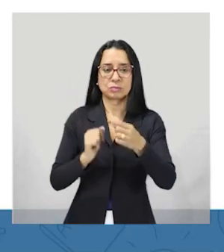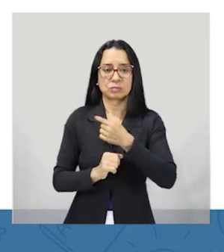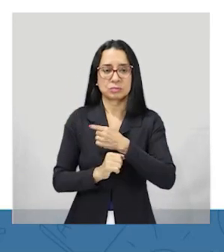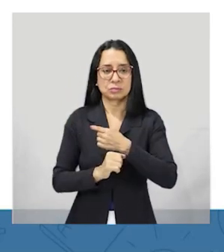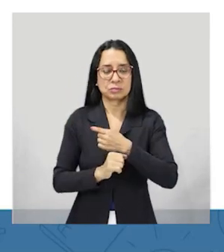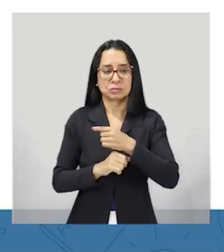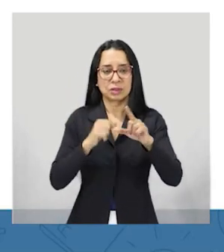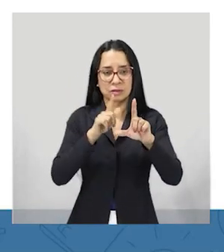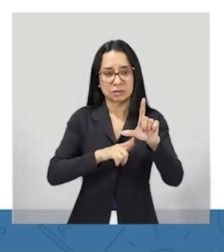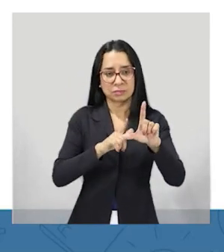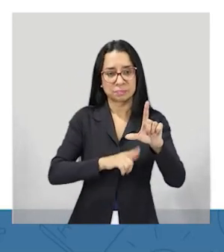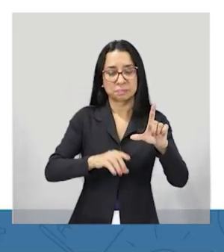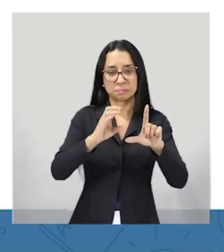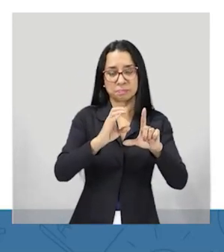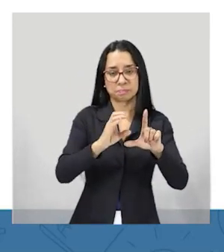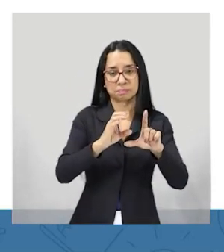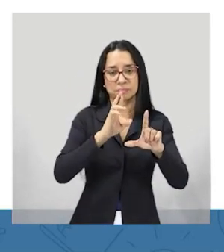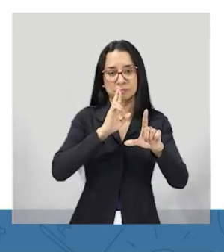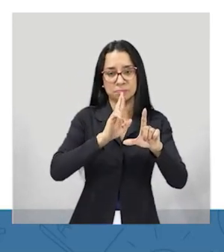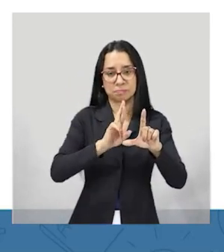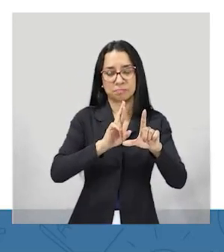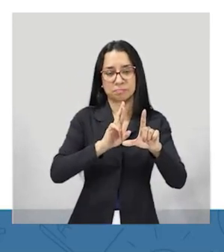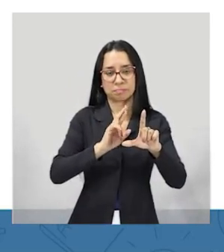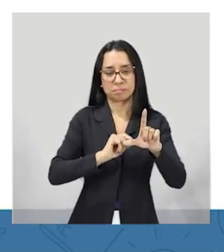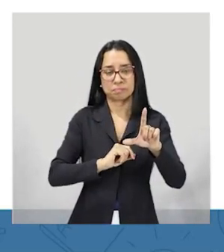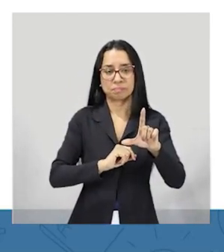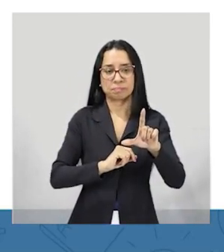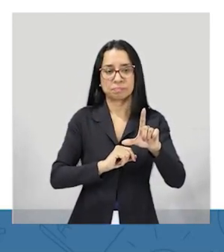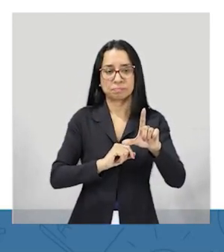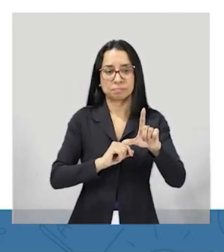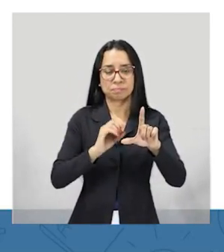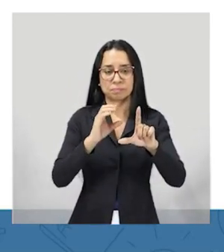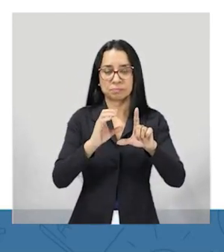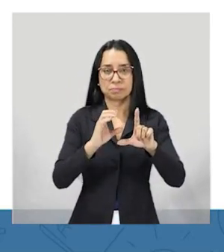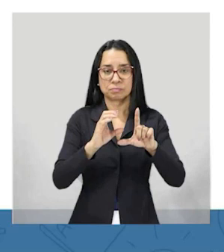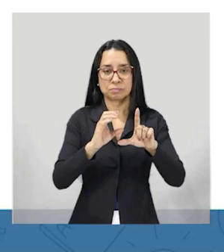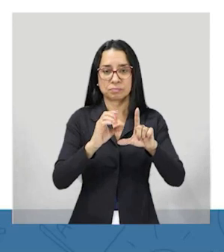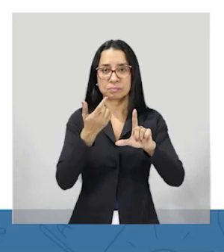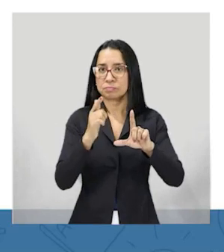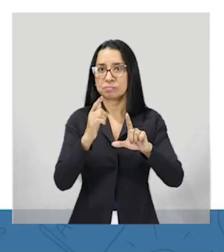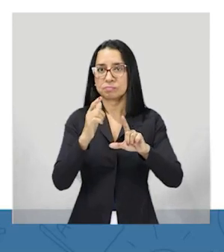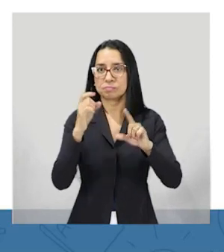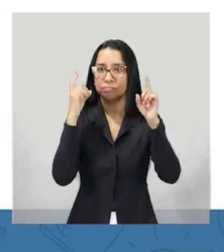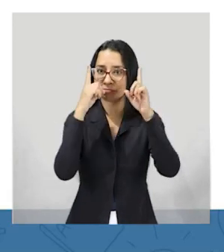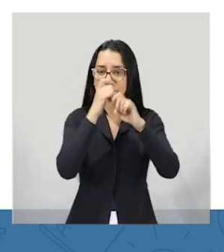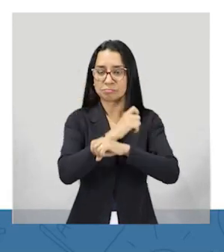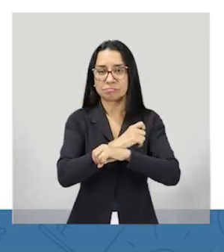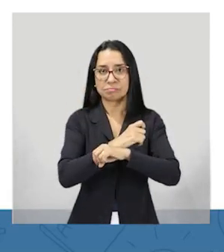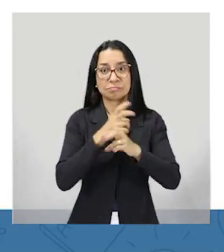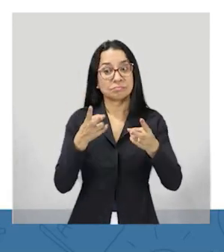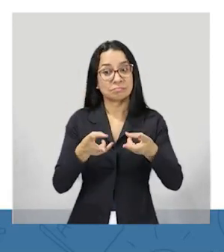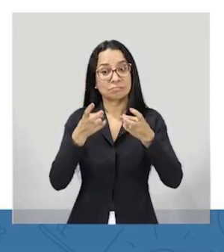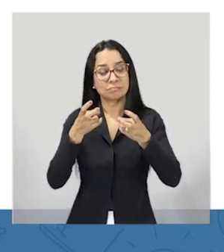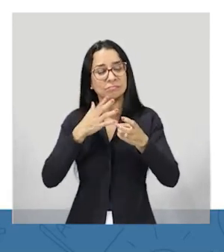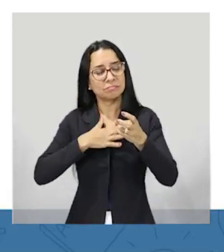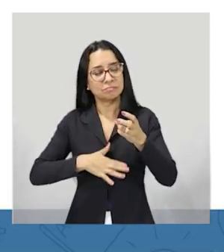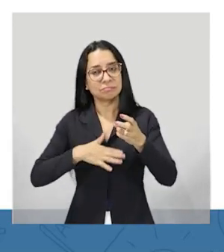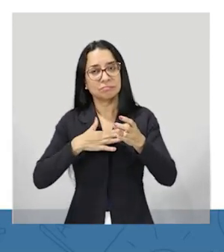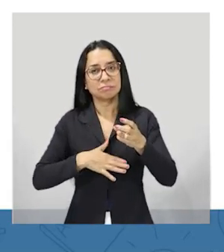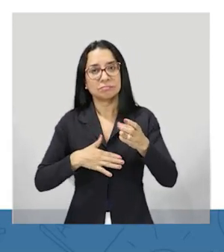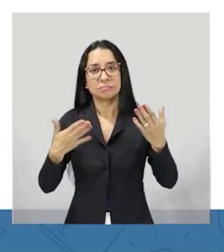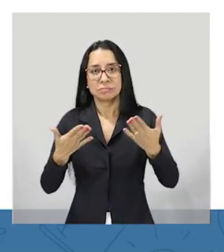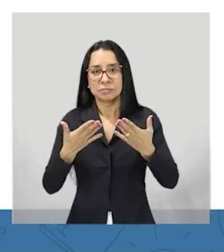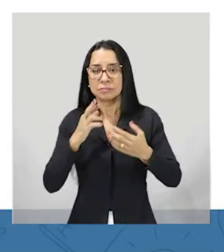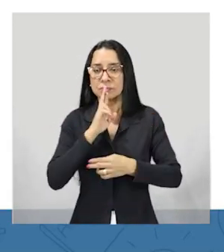de propriedade. Questão do Enem respondida 2020 sem dificuldade. Captou? Tranquilo, né?